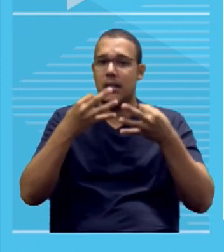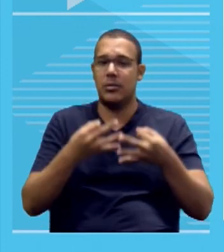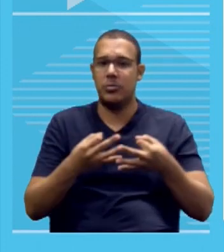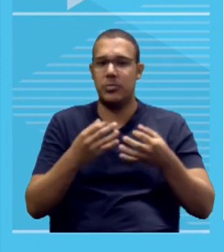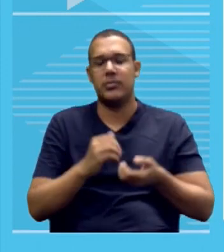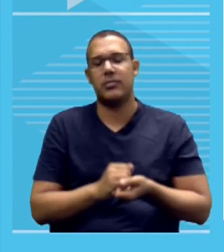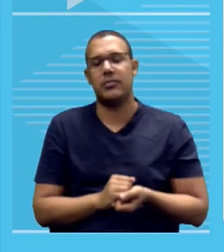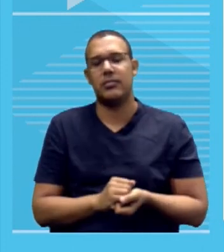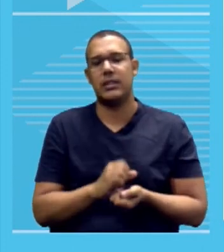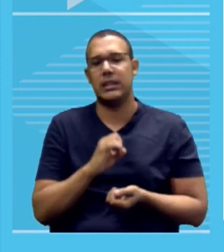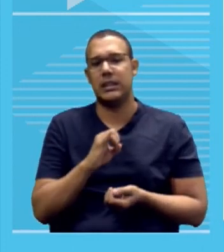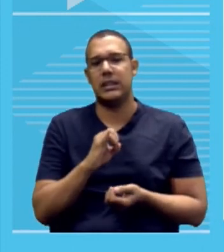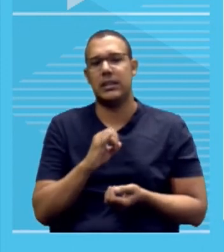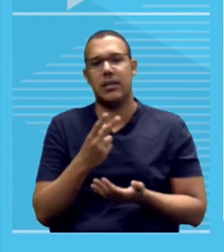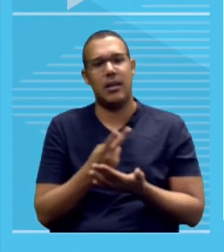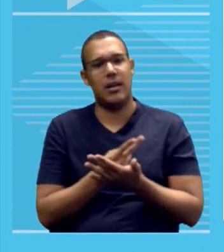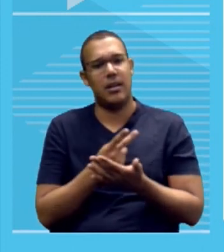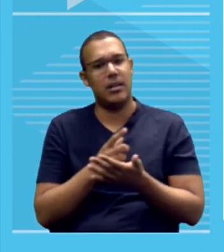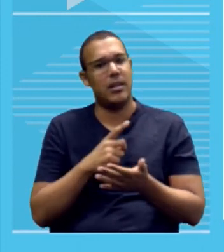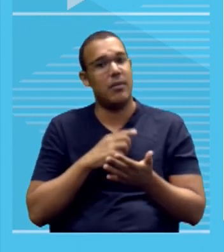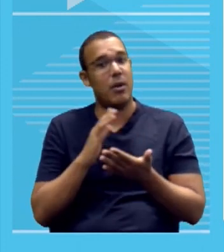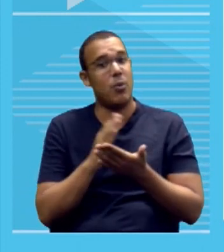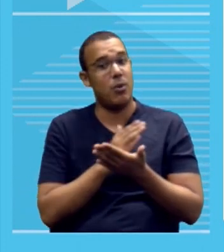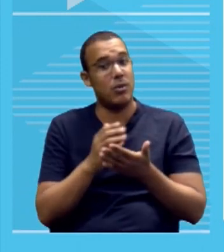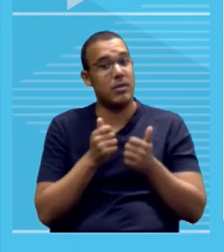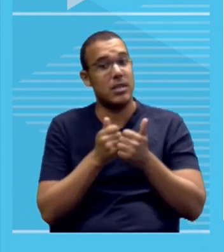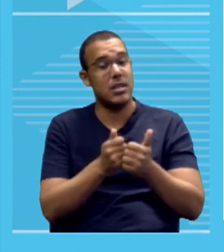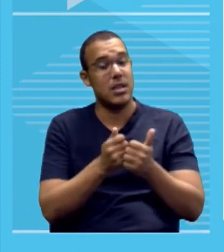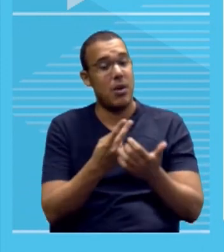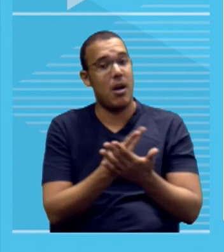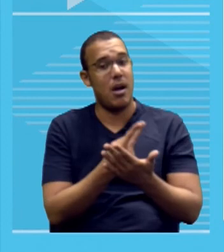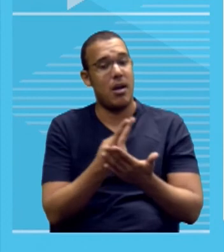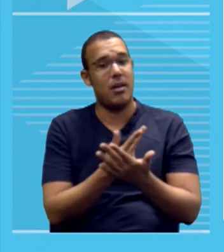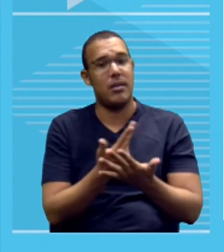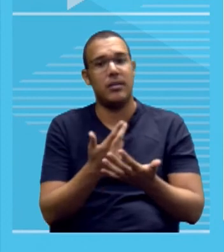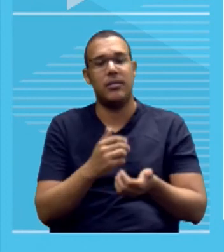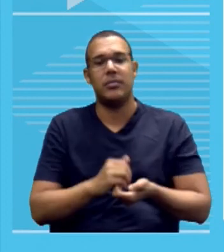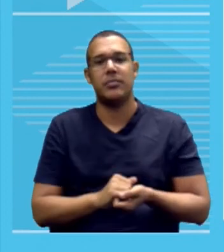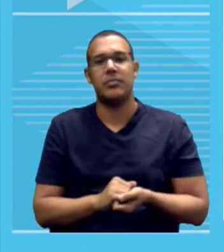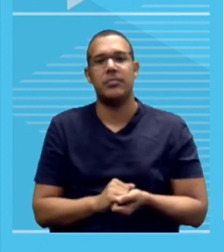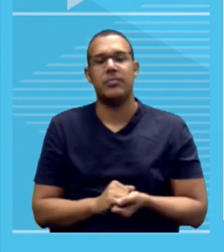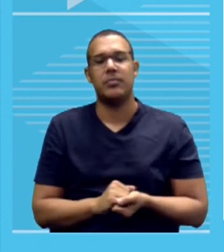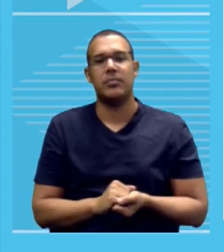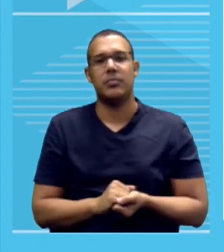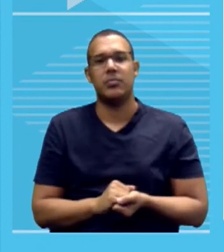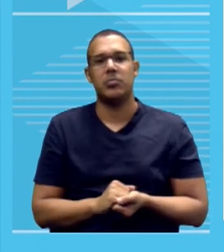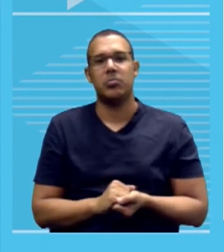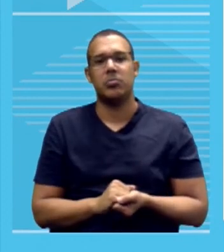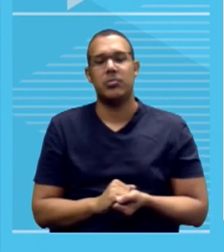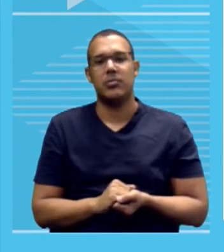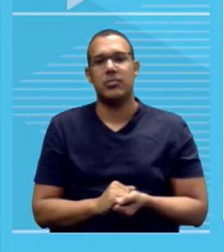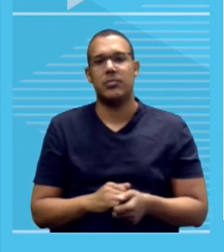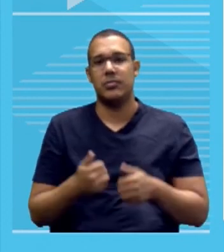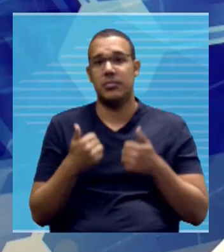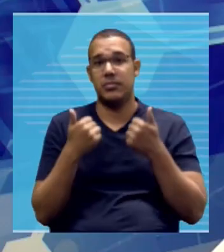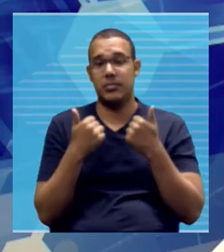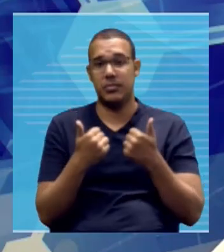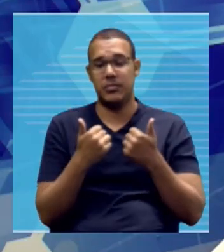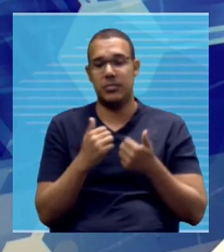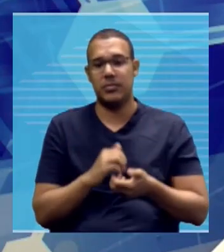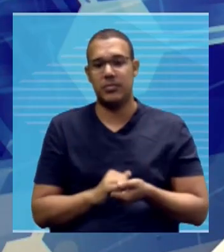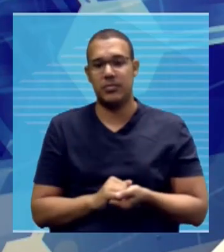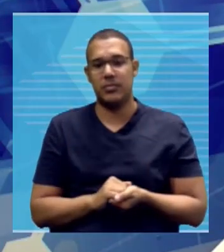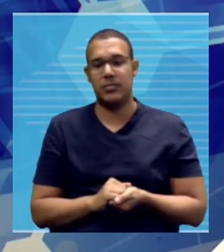certo aí ouve algum problema Houve alguma interferência aí na mensagem beleza gente